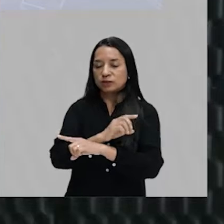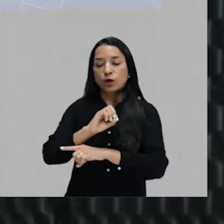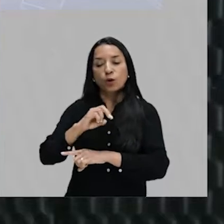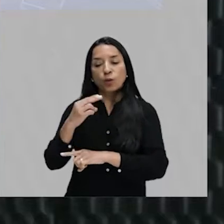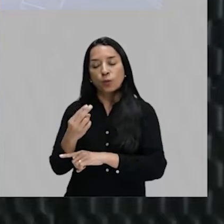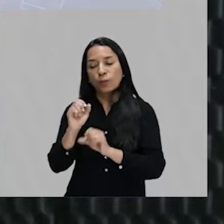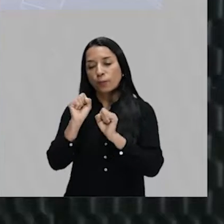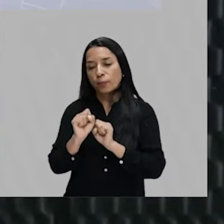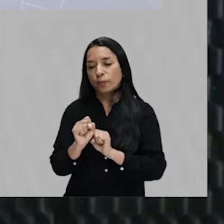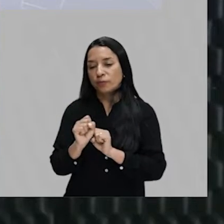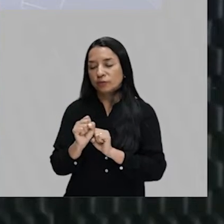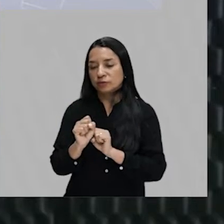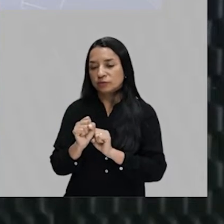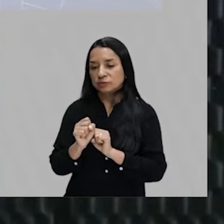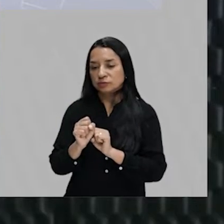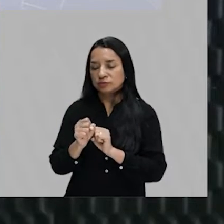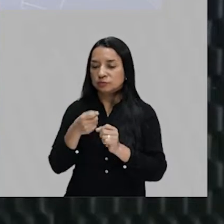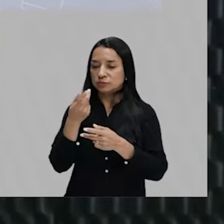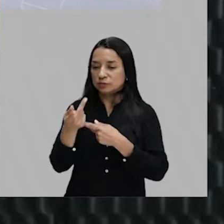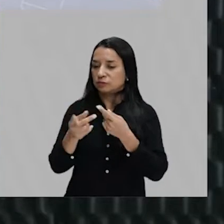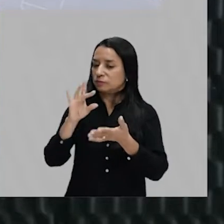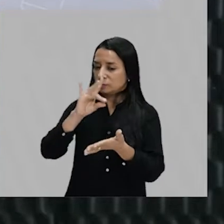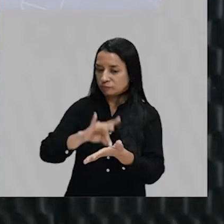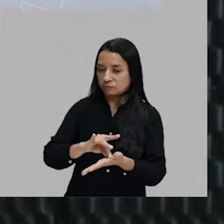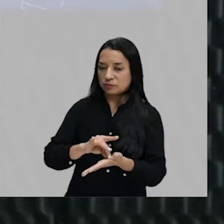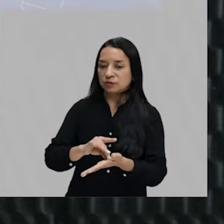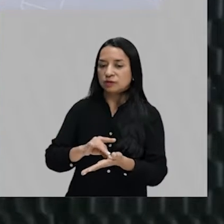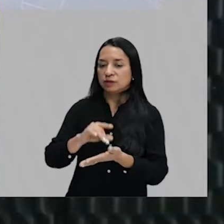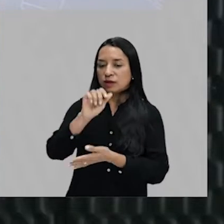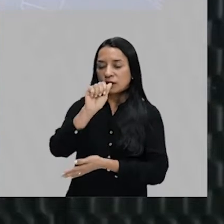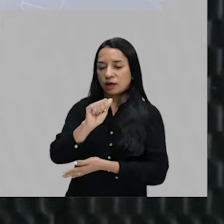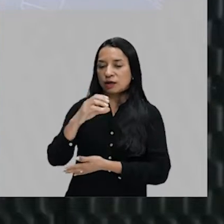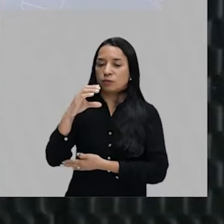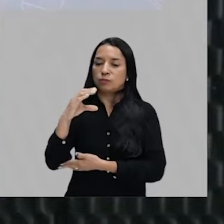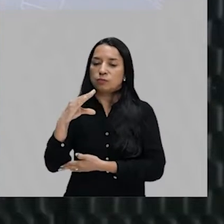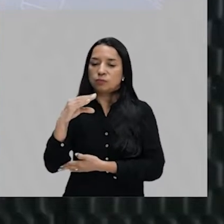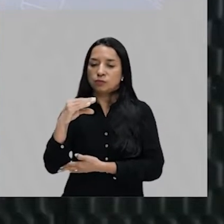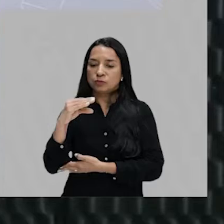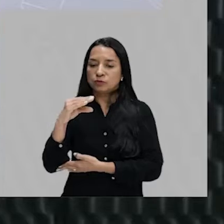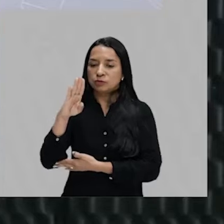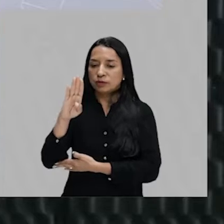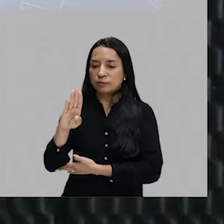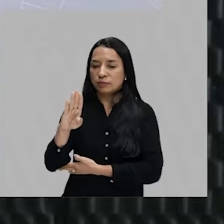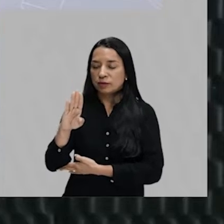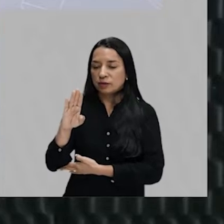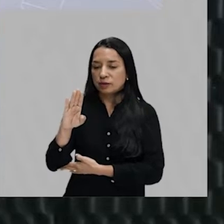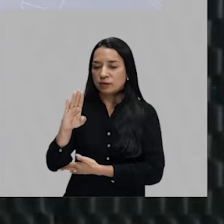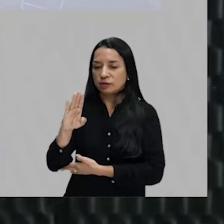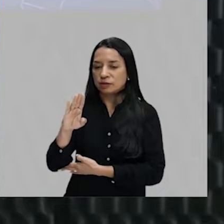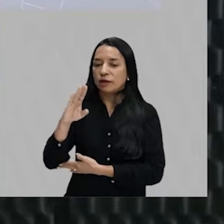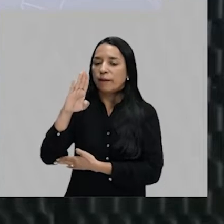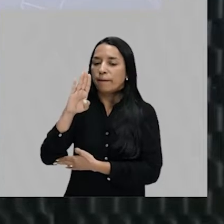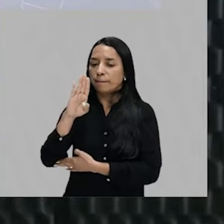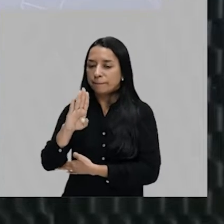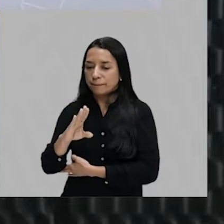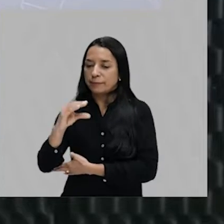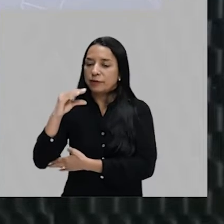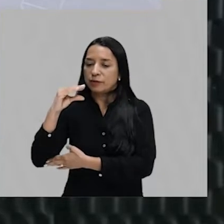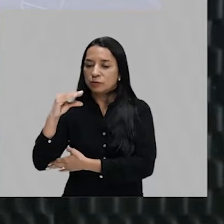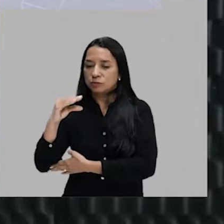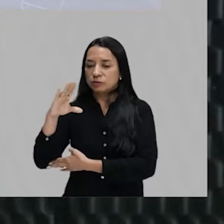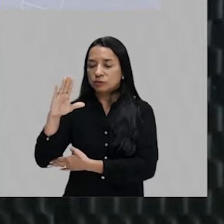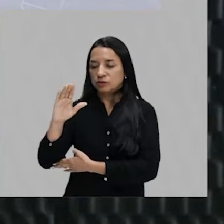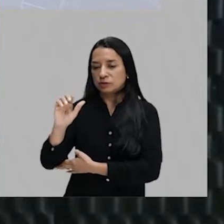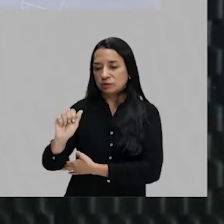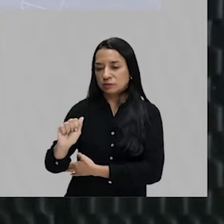eu posso afirmar que a está contido em b e automaticamente o bebê vai estar